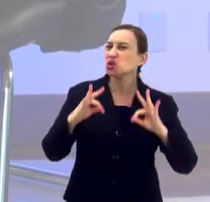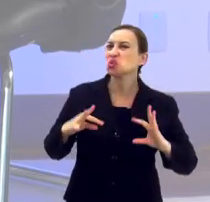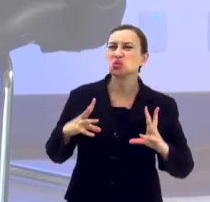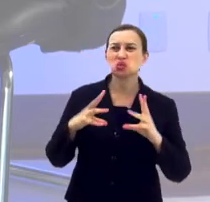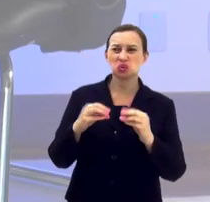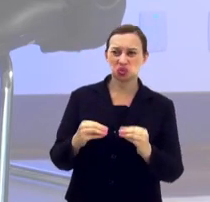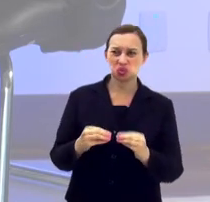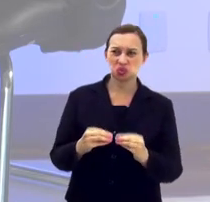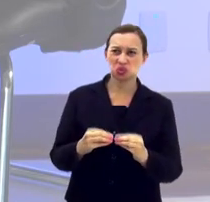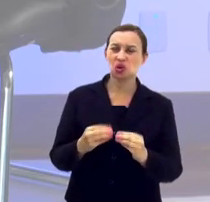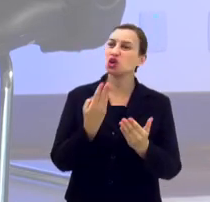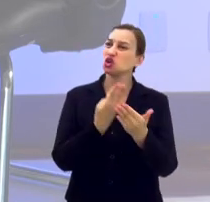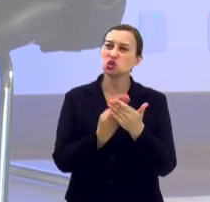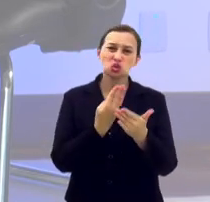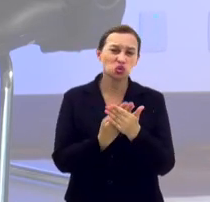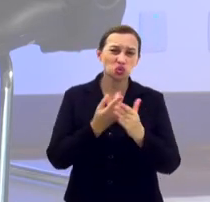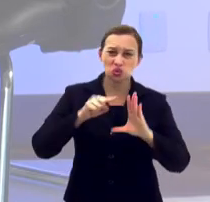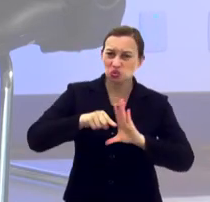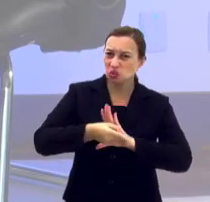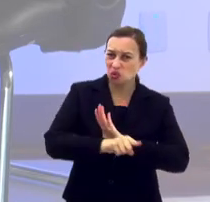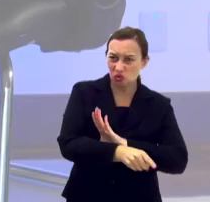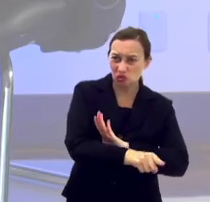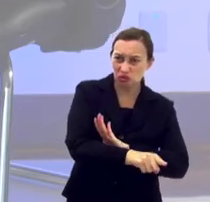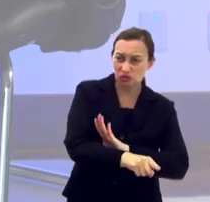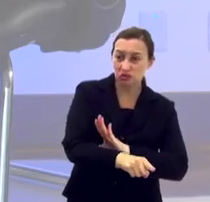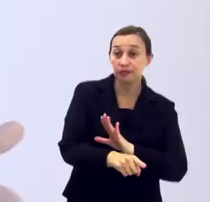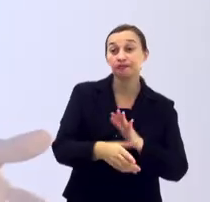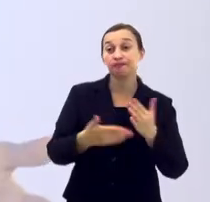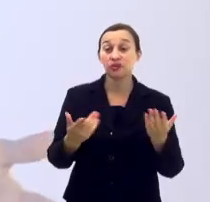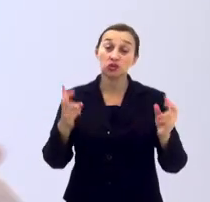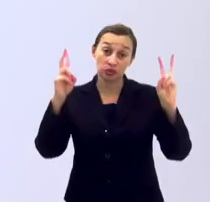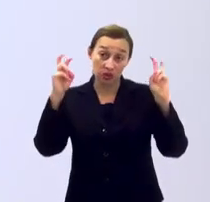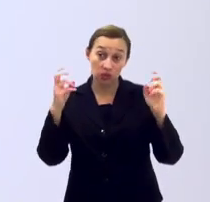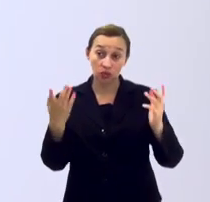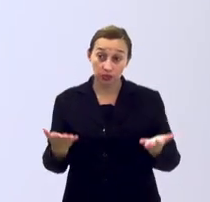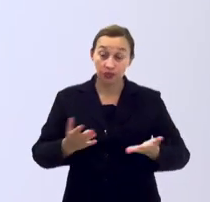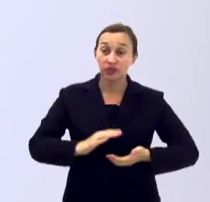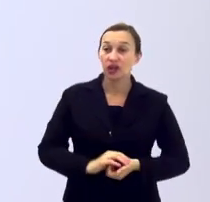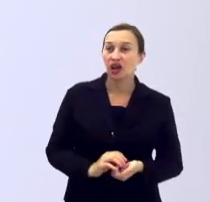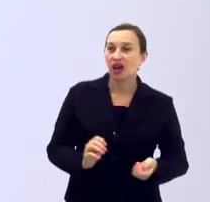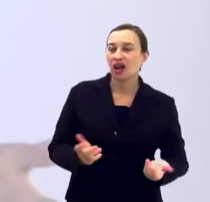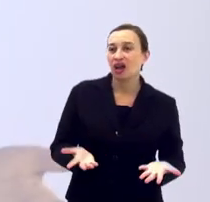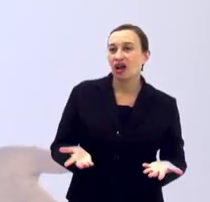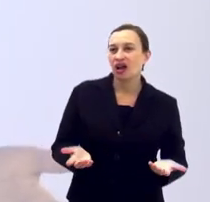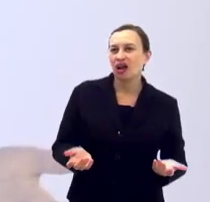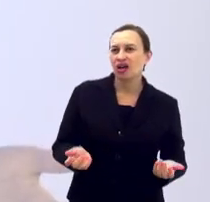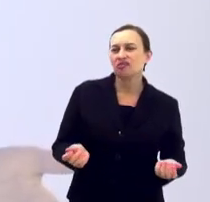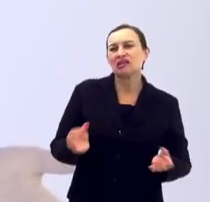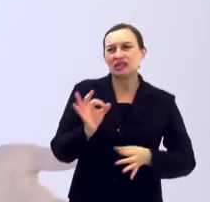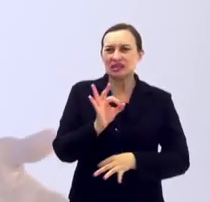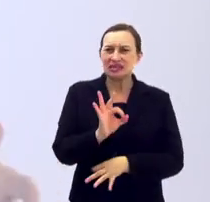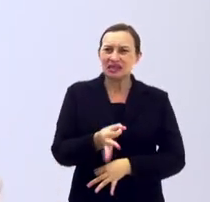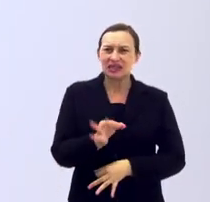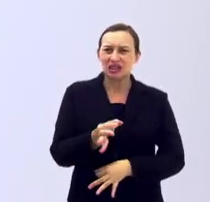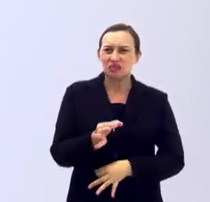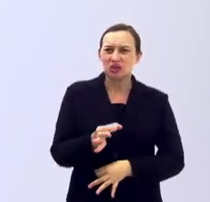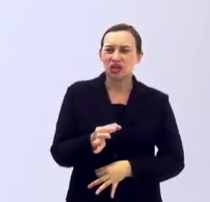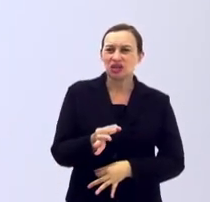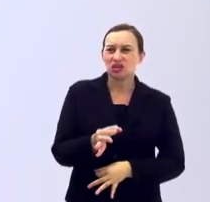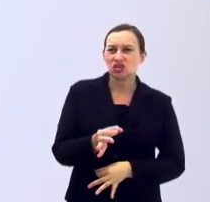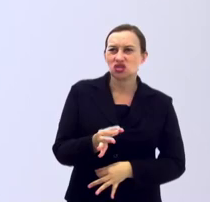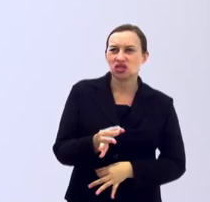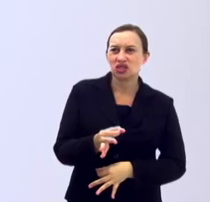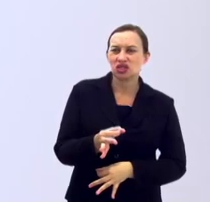sociológico e tudo mais. Isso tem estudos enormes com relação a isso tudo. É uma pessoa que certamente